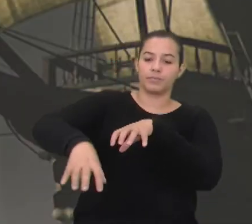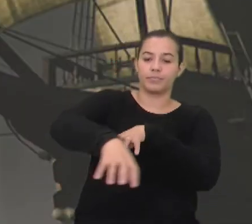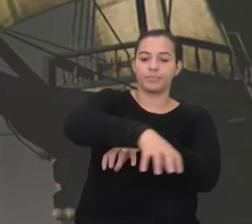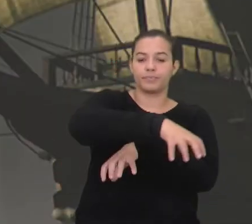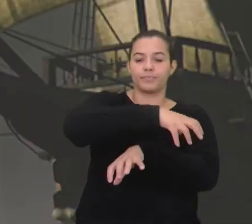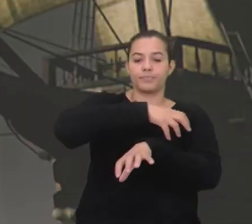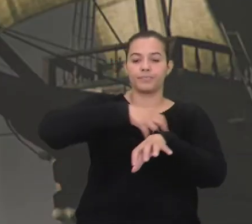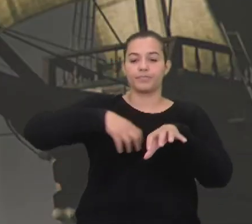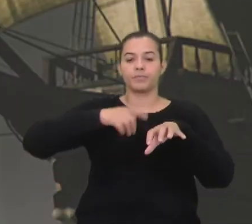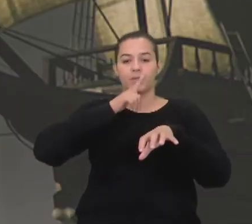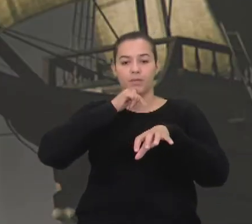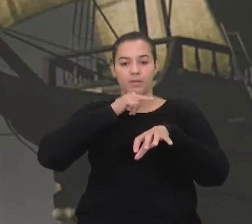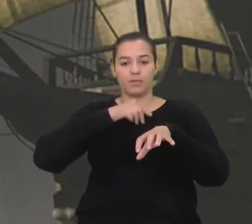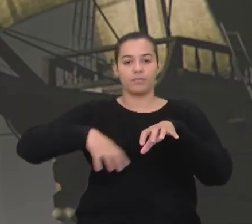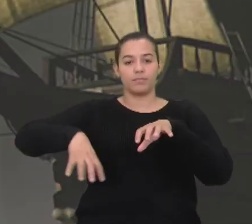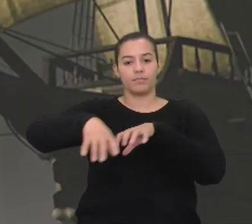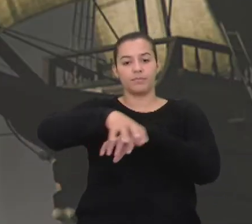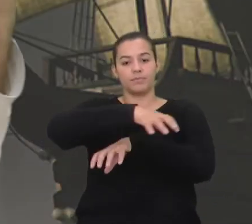mais